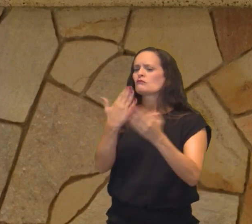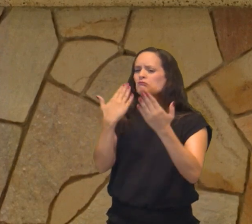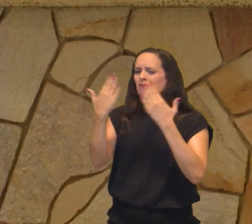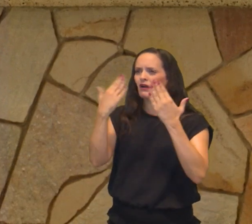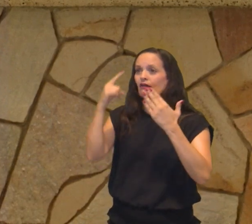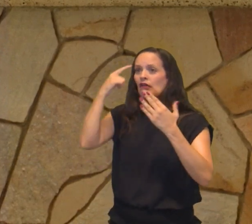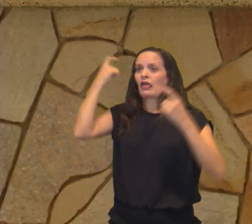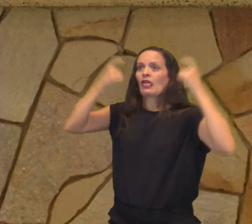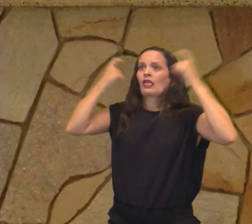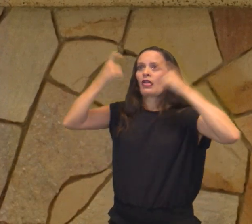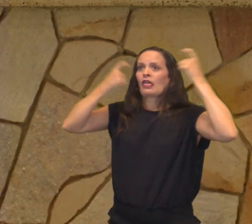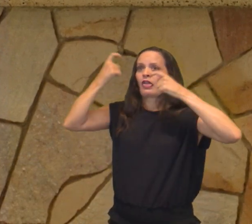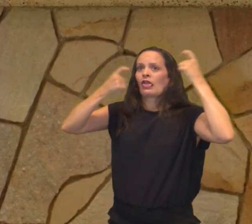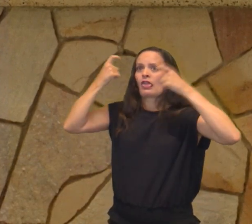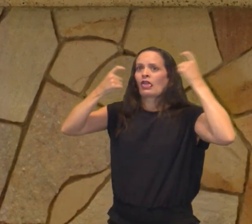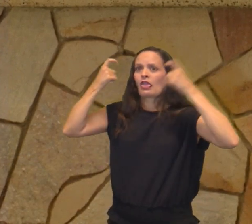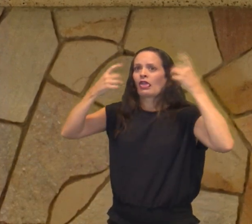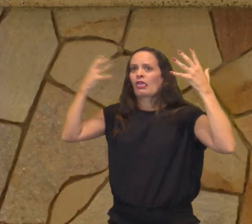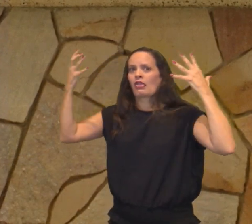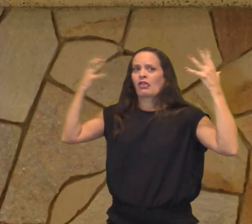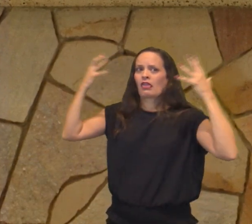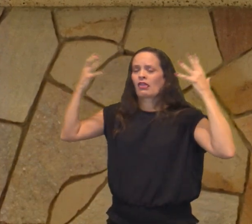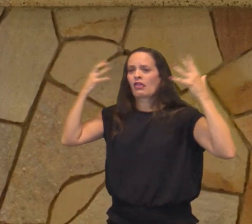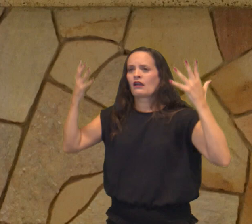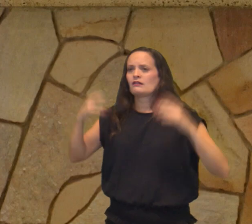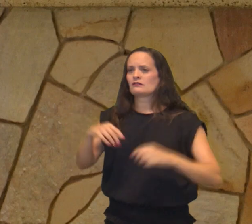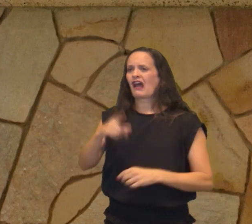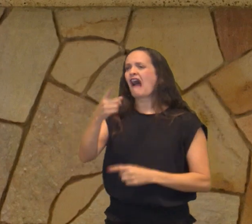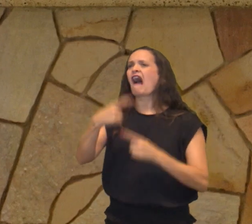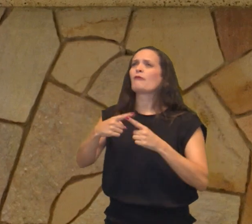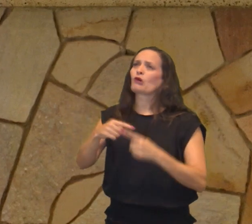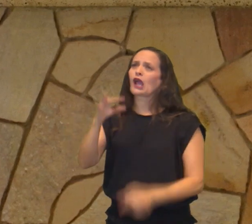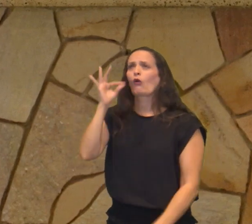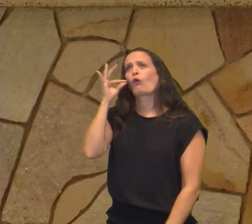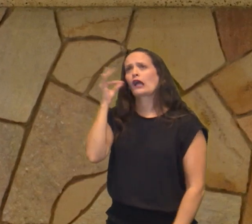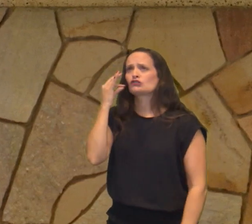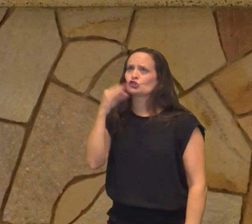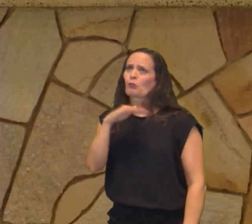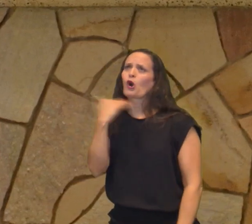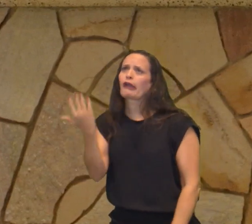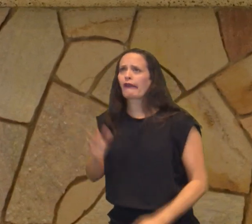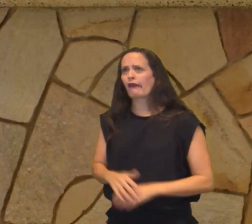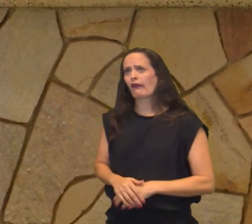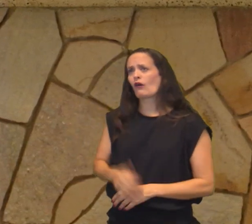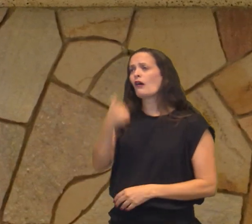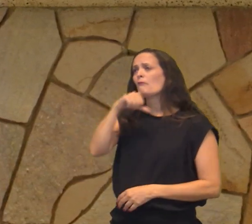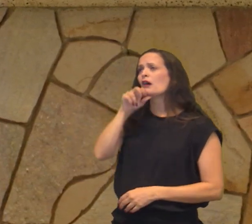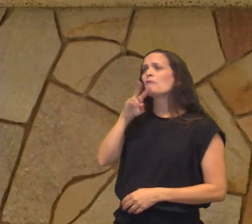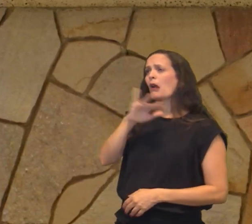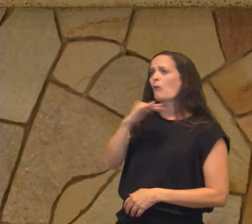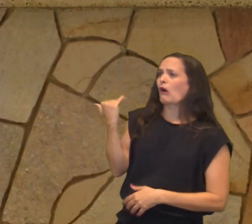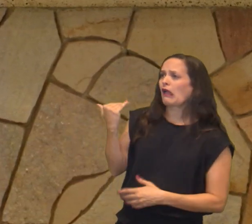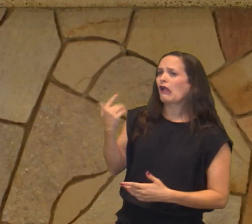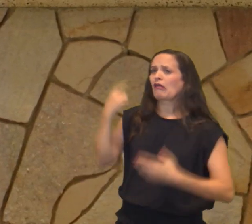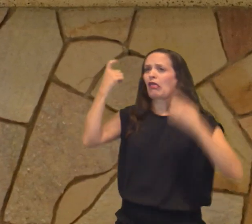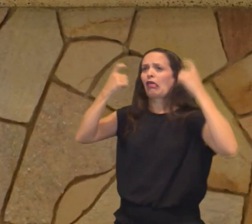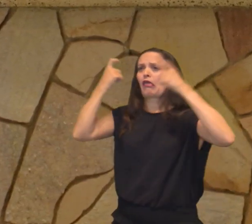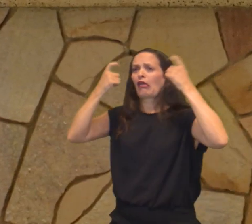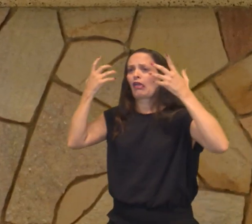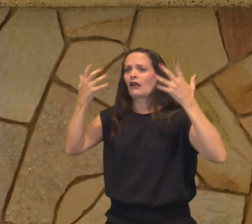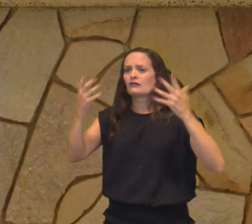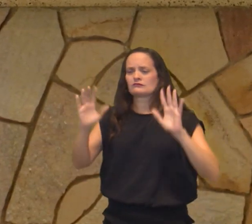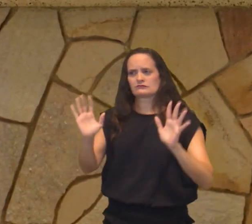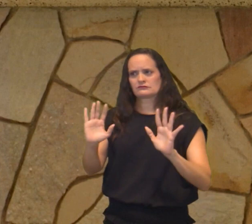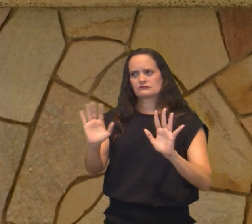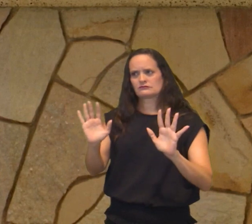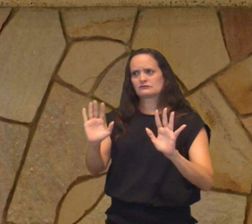desesperar com a morte do seu gatinho ou com a separação dos seus pais. A sua vida é mais importante. E neste